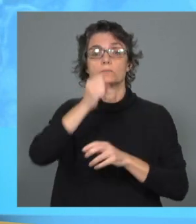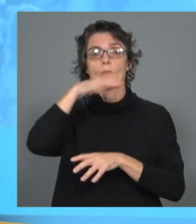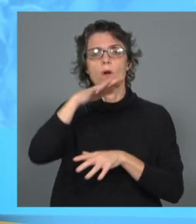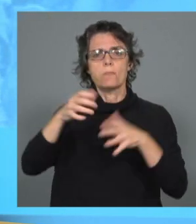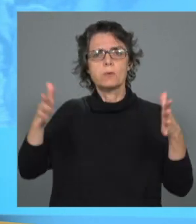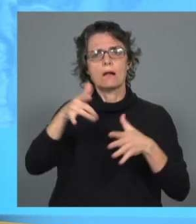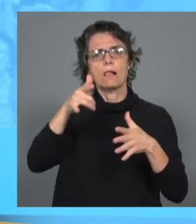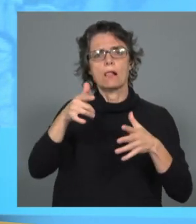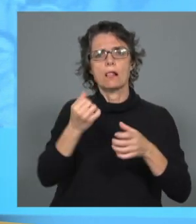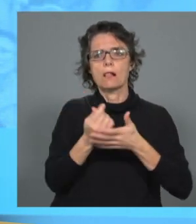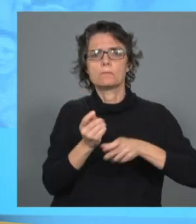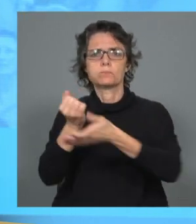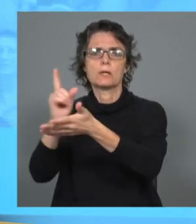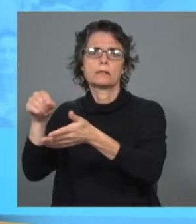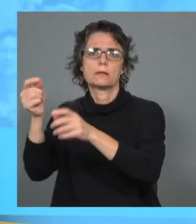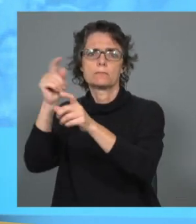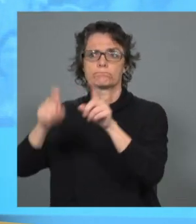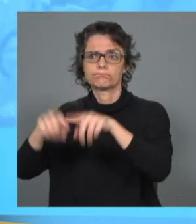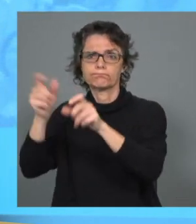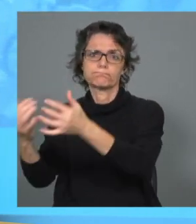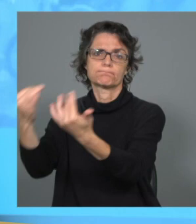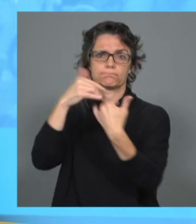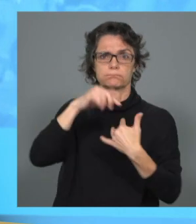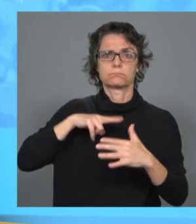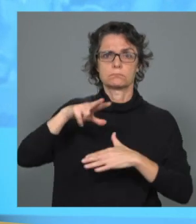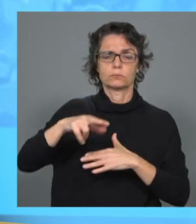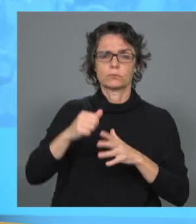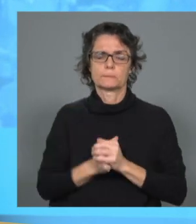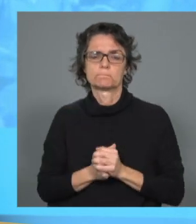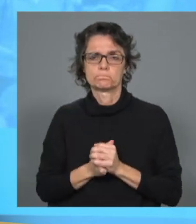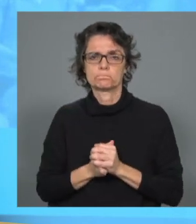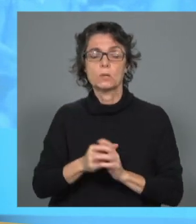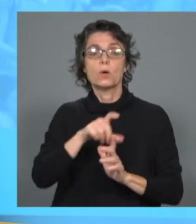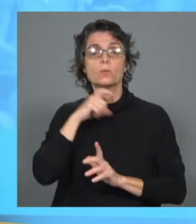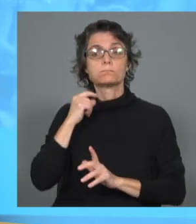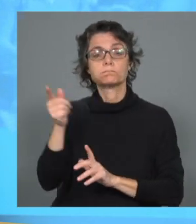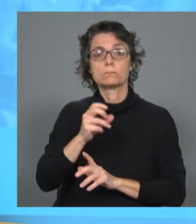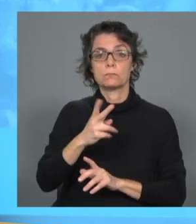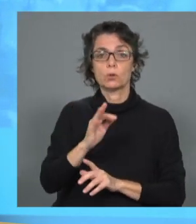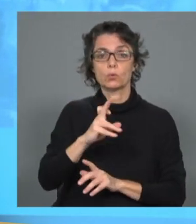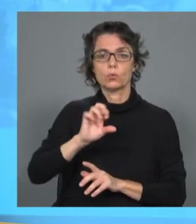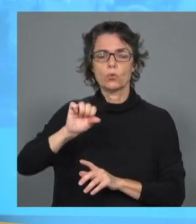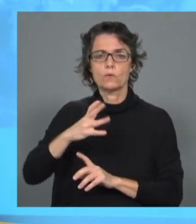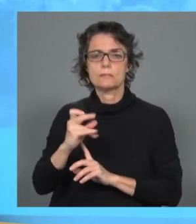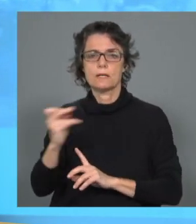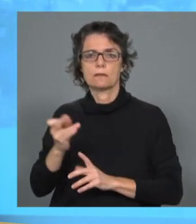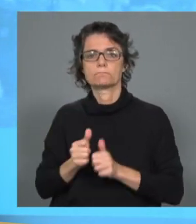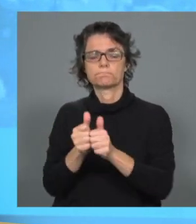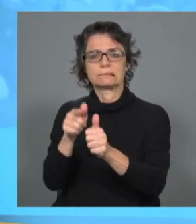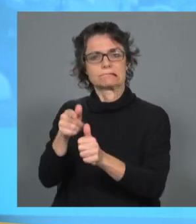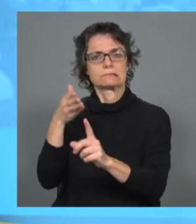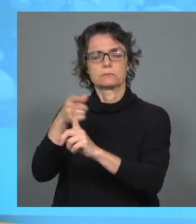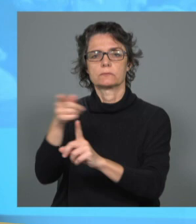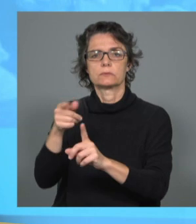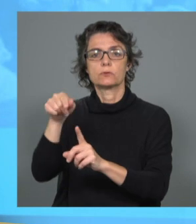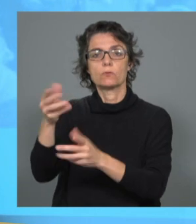de refugiados para Portugal. O padre Hugo Gonçalves, pároco no Campo Grande, acompanhou esta missão e está hoje connosco para partilhar o